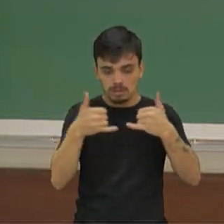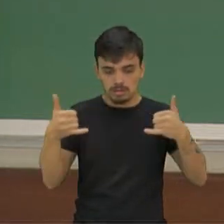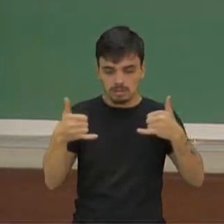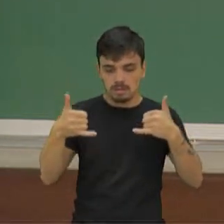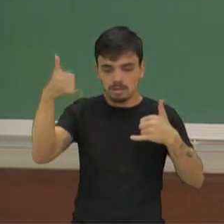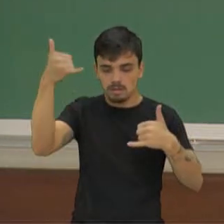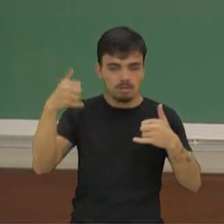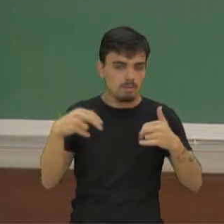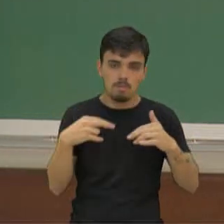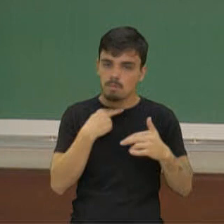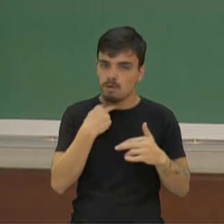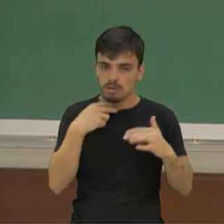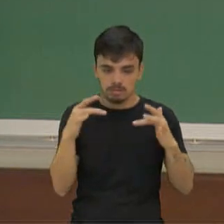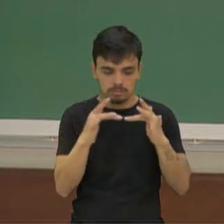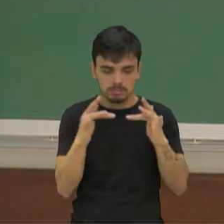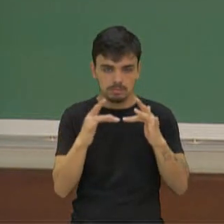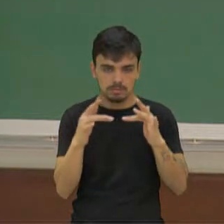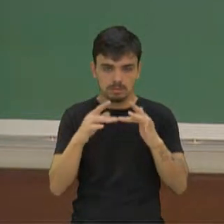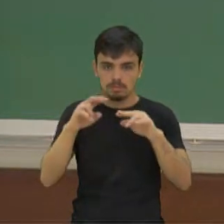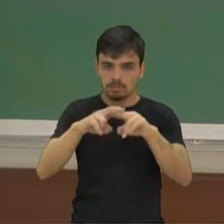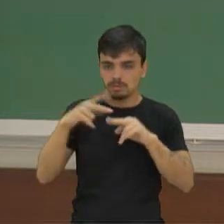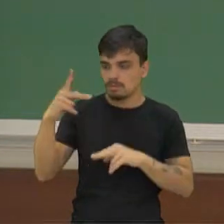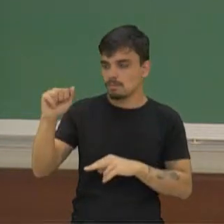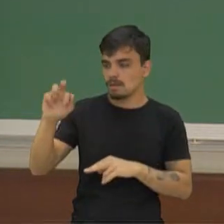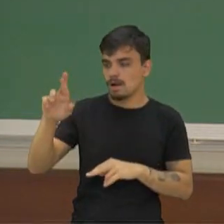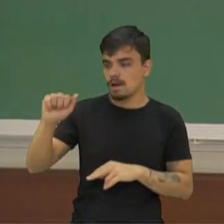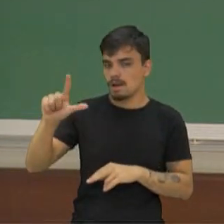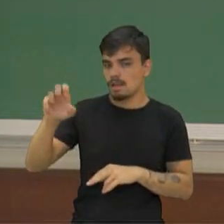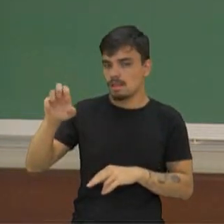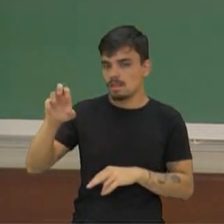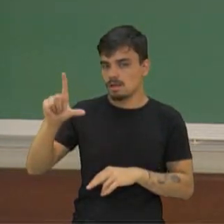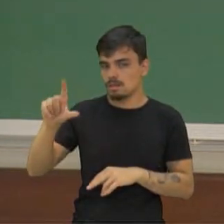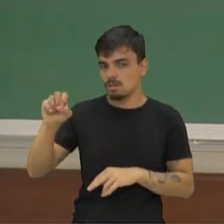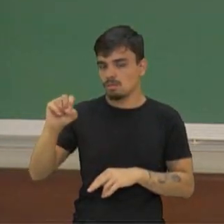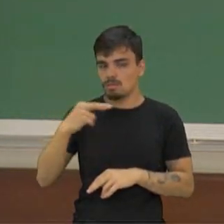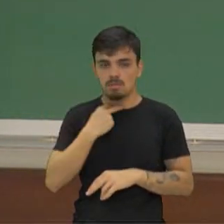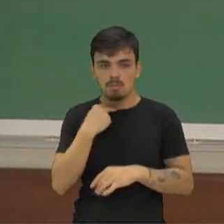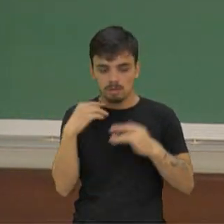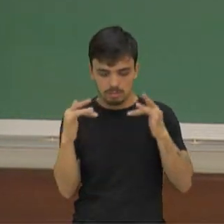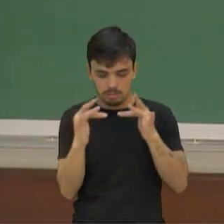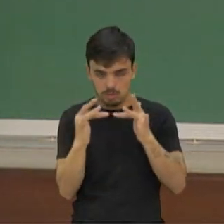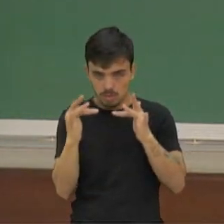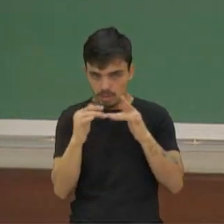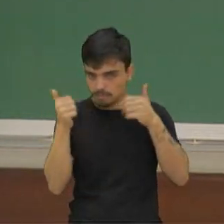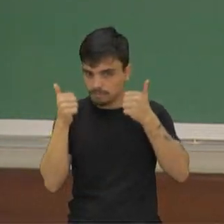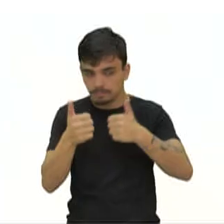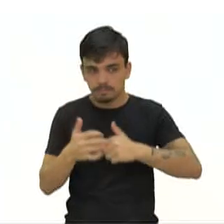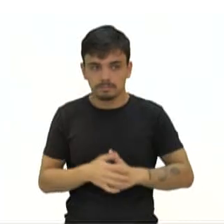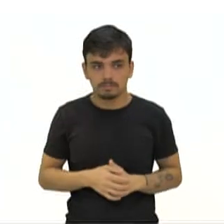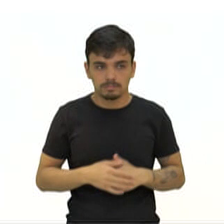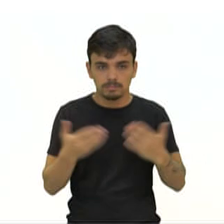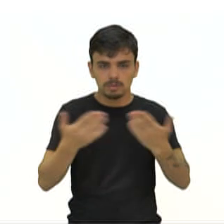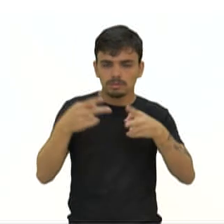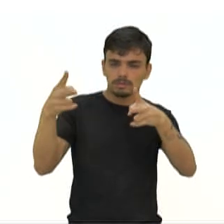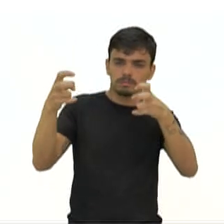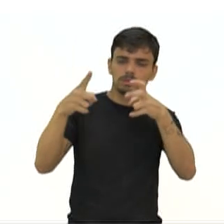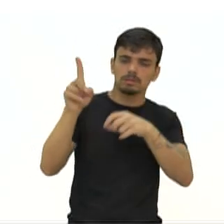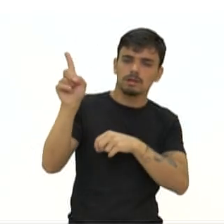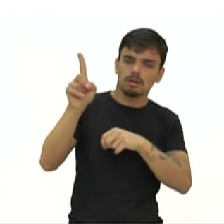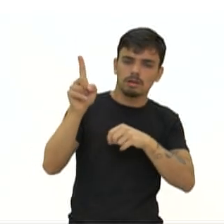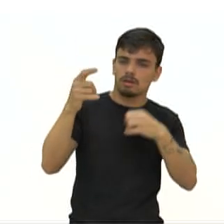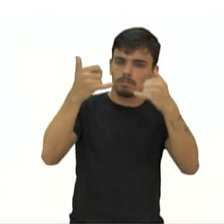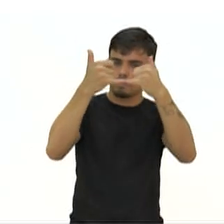como as paralelas. Por isso o circuito paralelo. Ok? Agora, olha só. Analisando o circuito paralelo. Então, olha